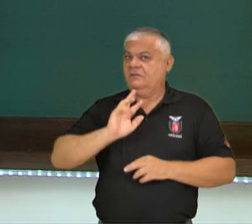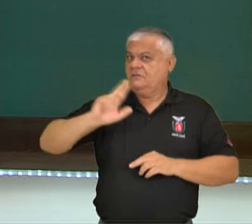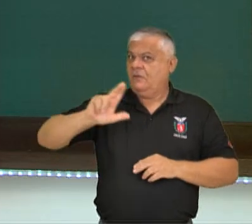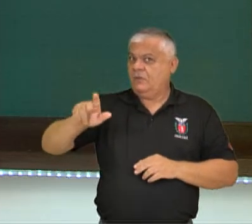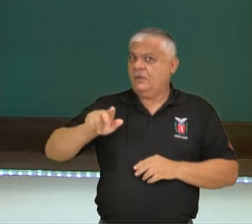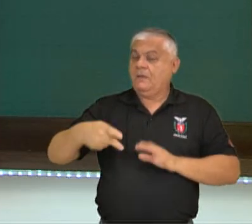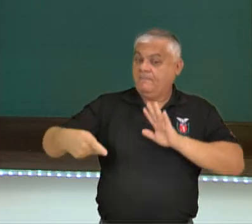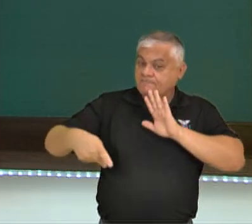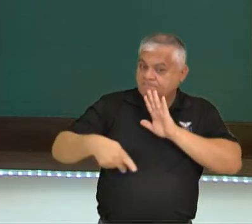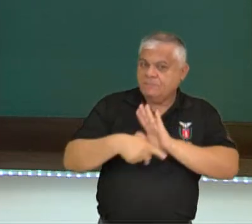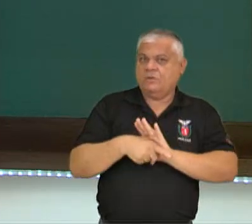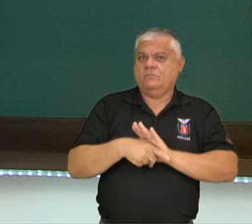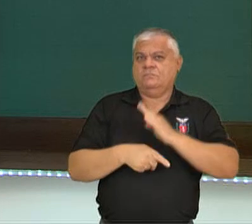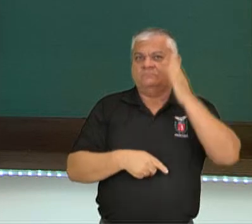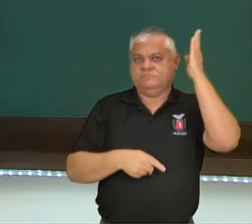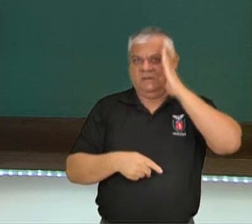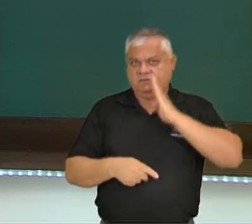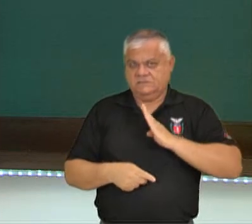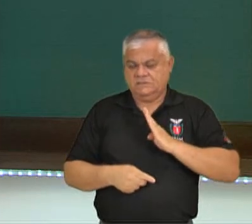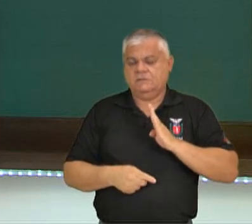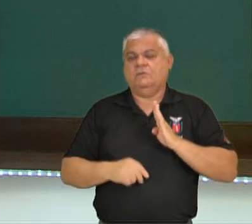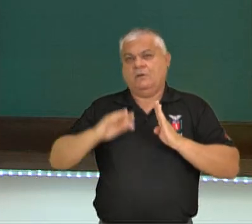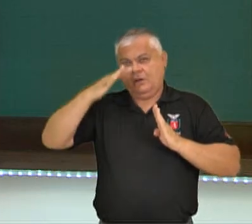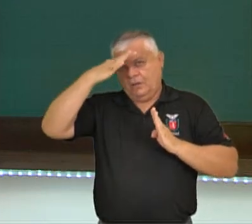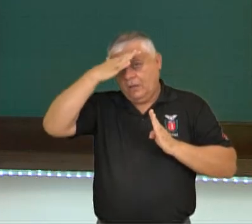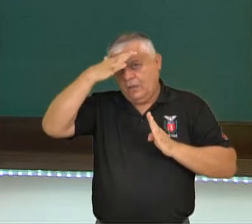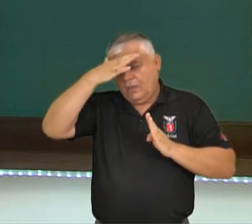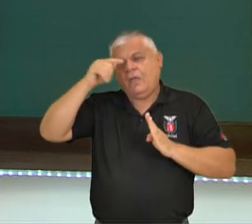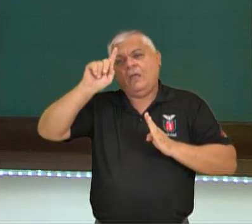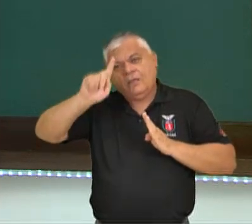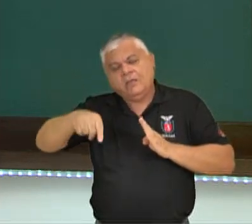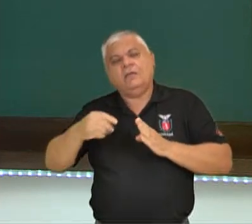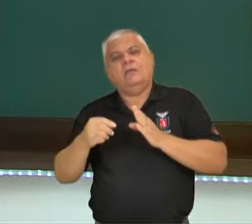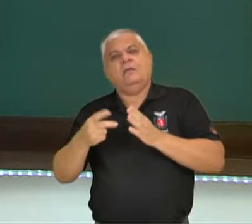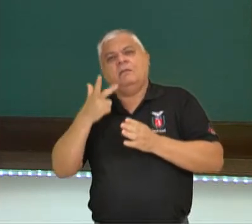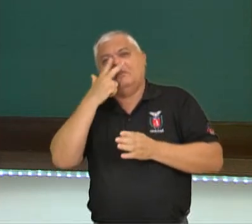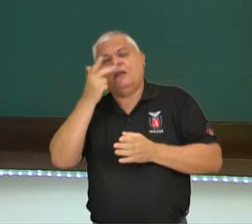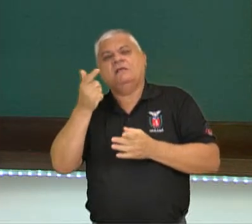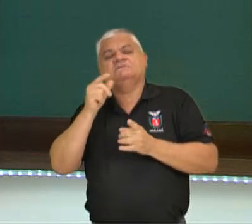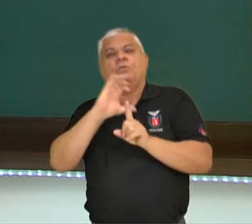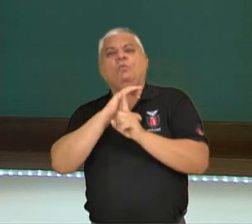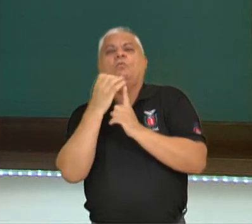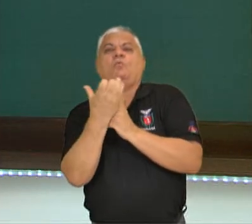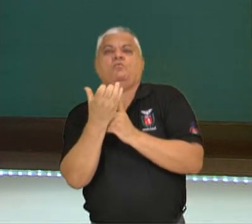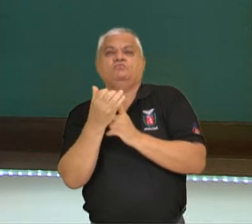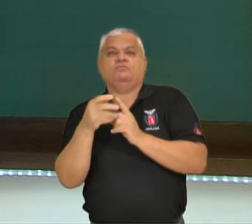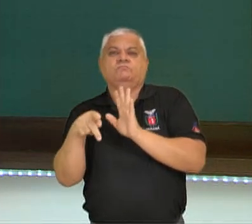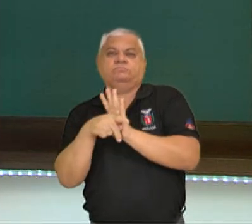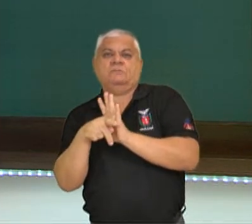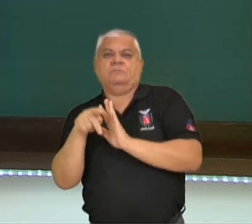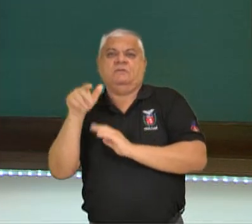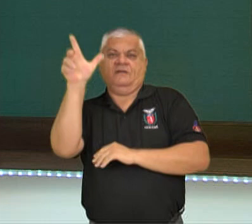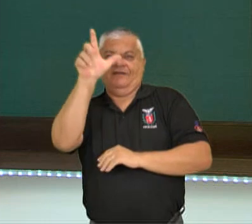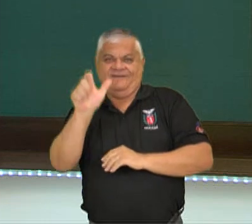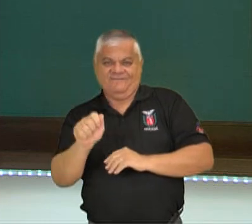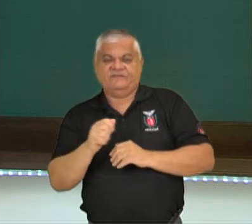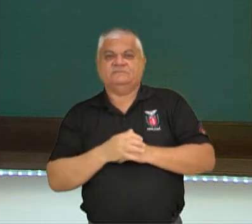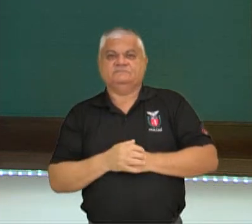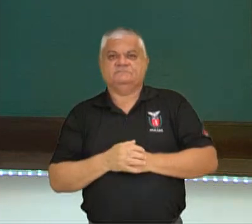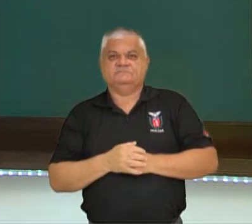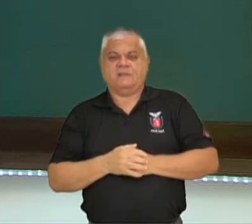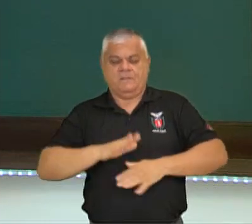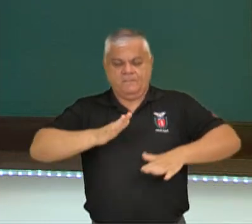brasileira, afro-brasileira, que deriva desses cultos africanos, tá? Então, o atabaque, ele é